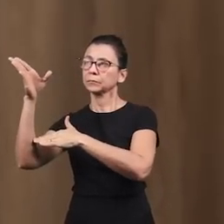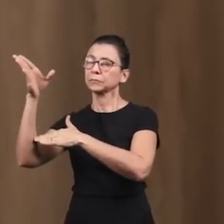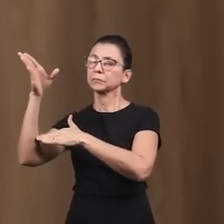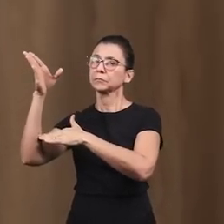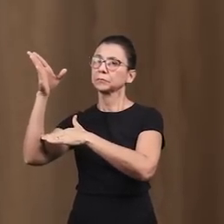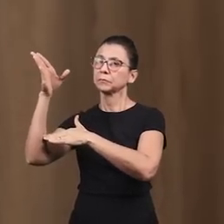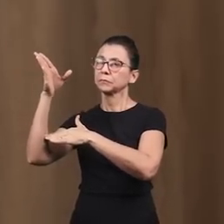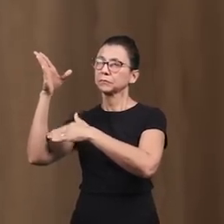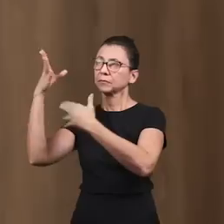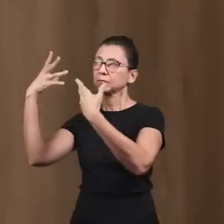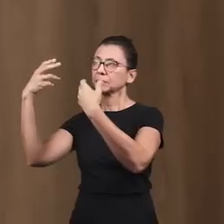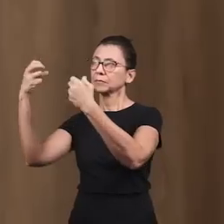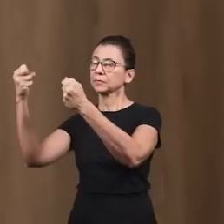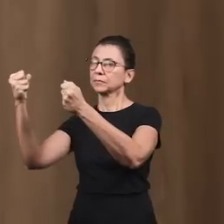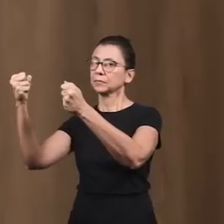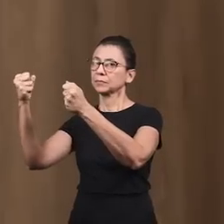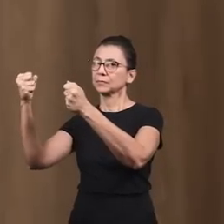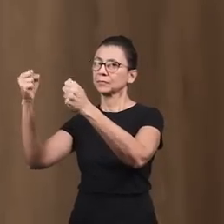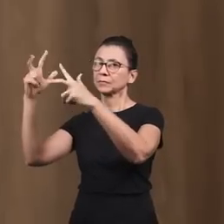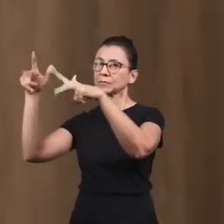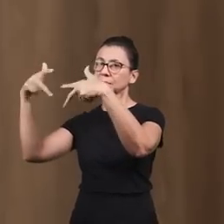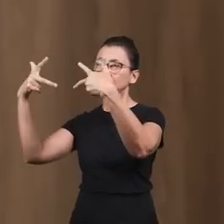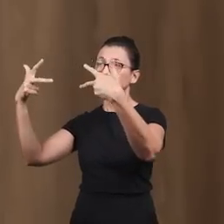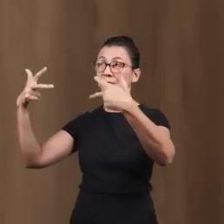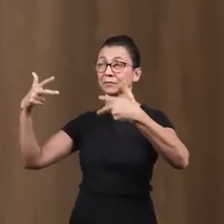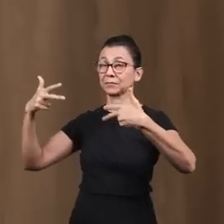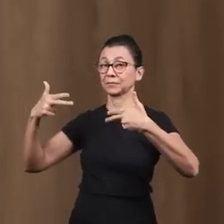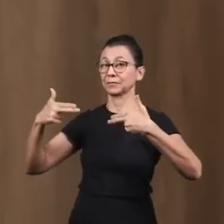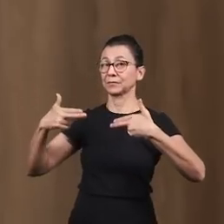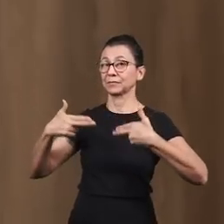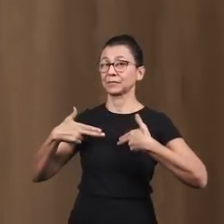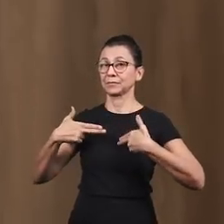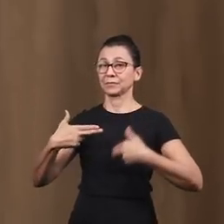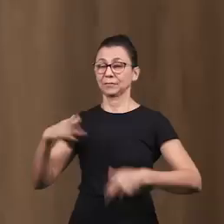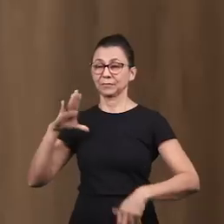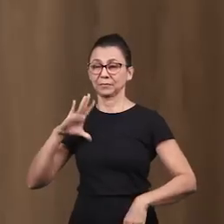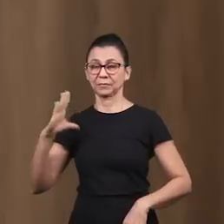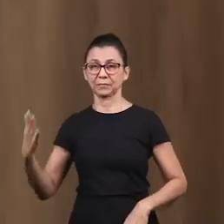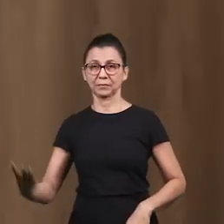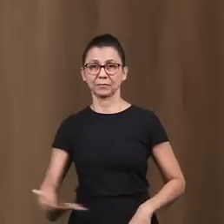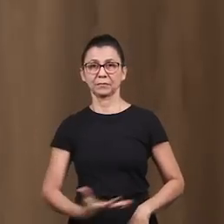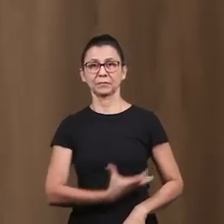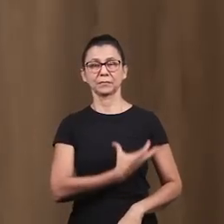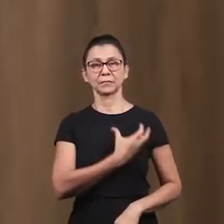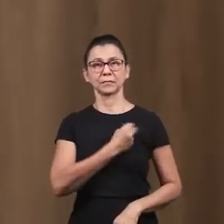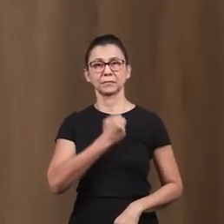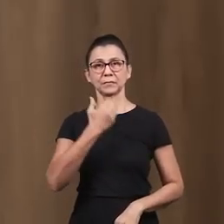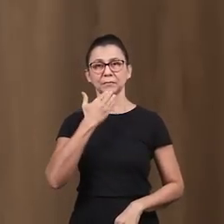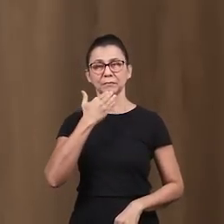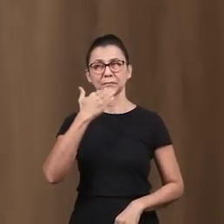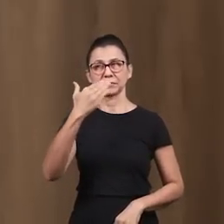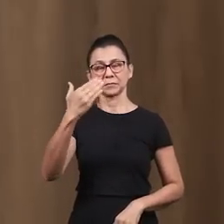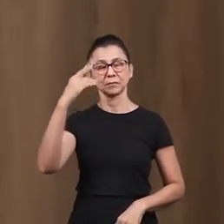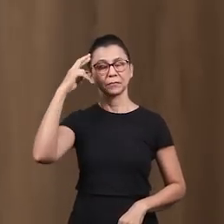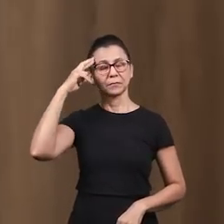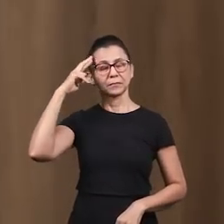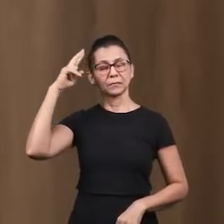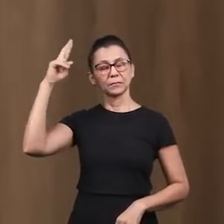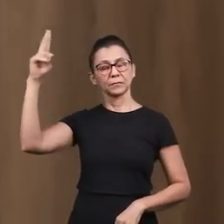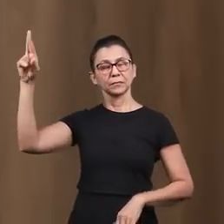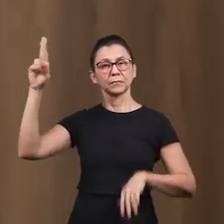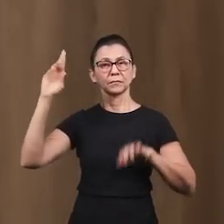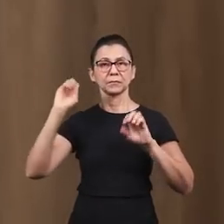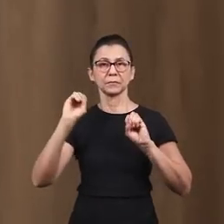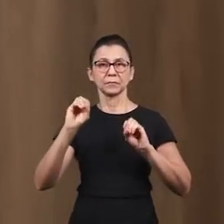desta corrida e recebermos o nosso prêmio da coroa da vida. Pedimos que esta